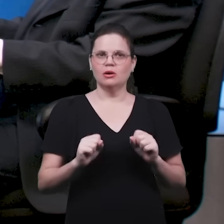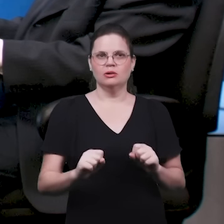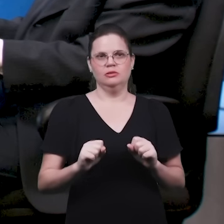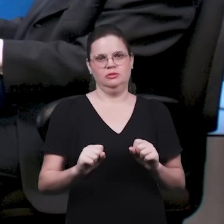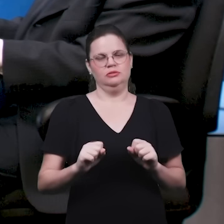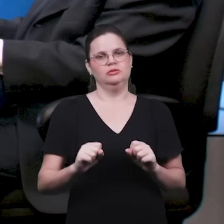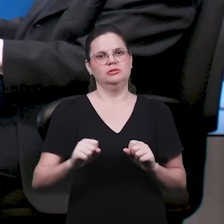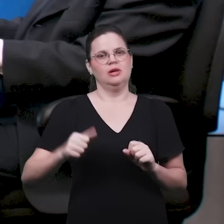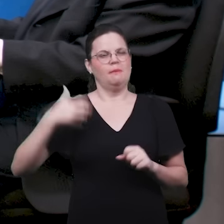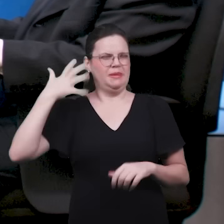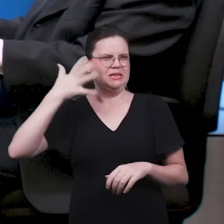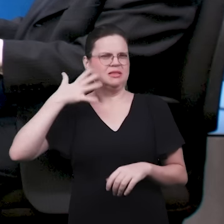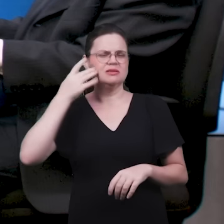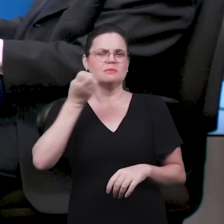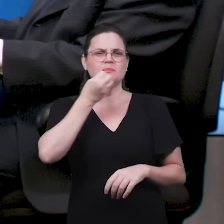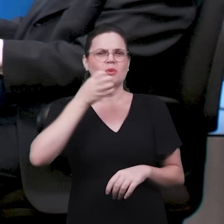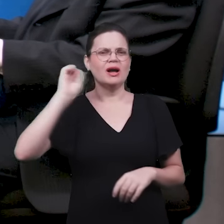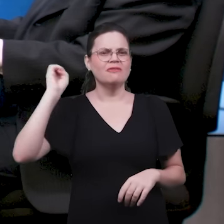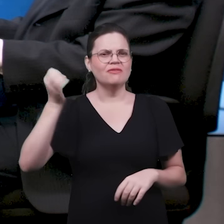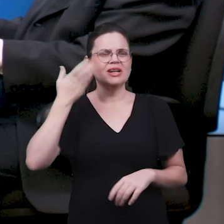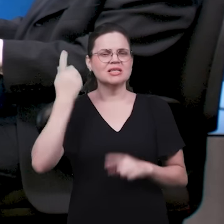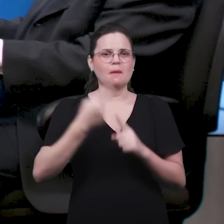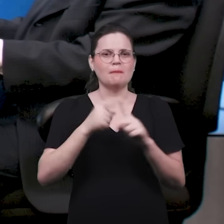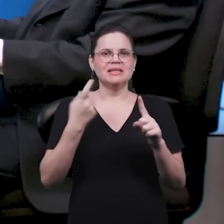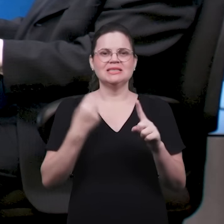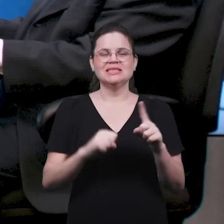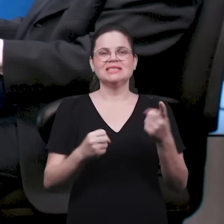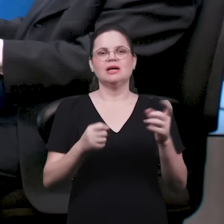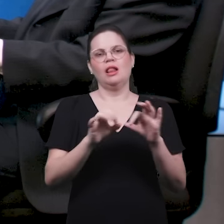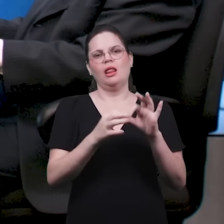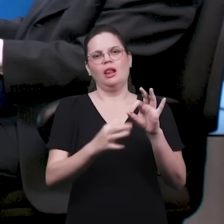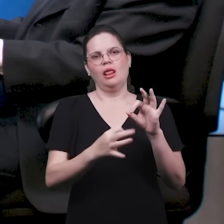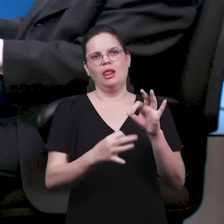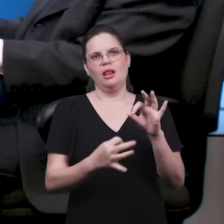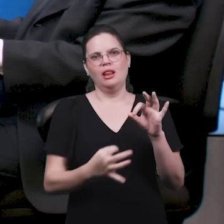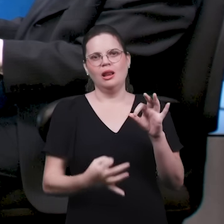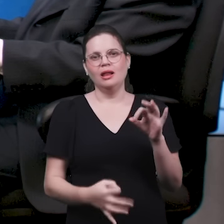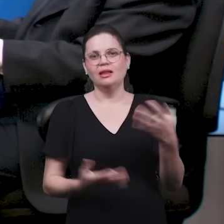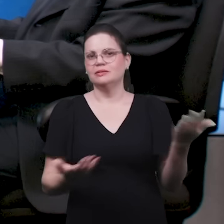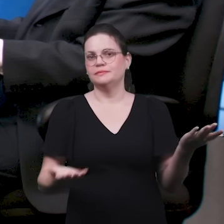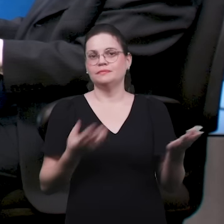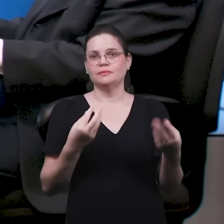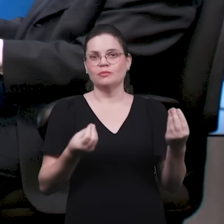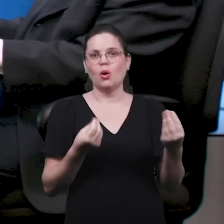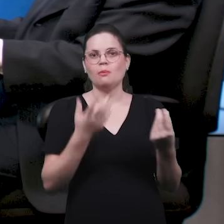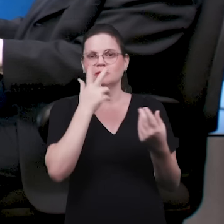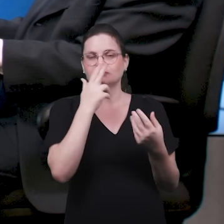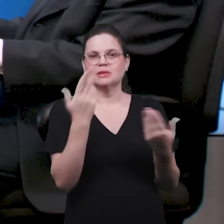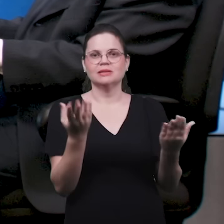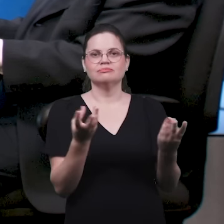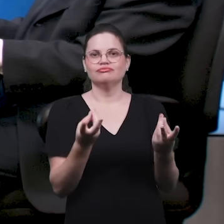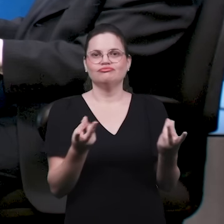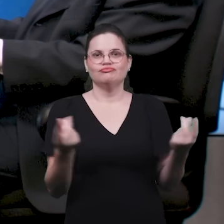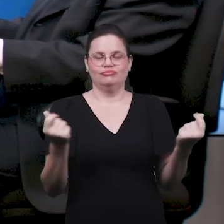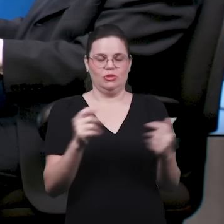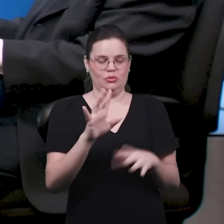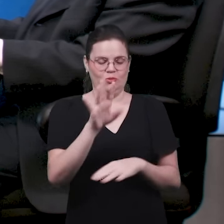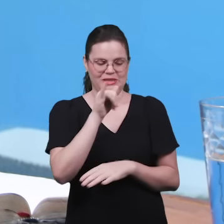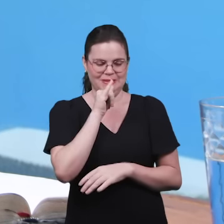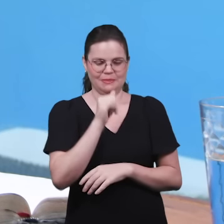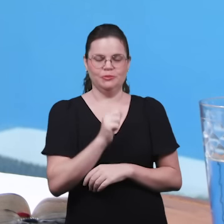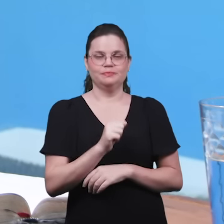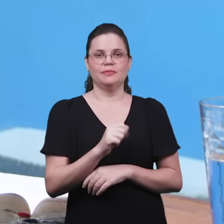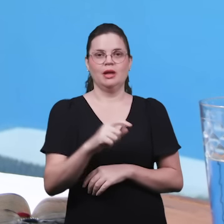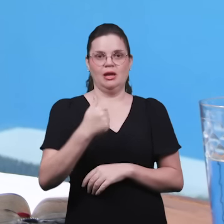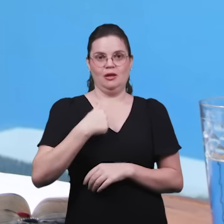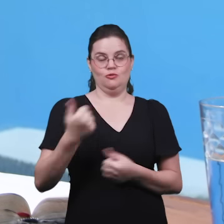revelação a mensagem, mas se falar demais, dilui. Eu lembro de uma comparação que o pastor, quando